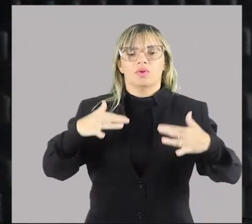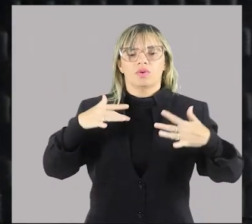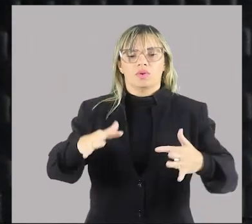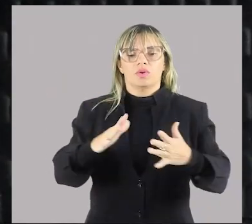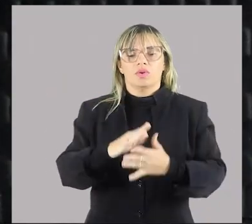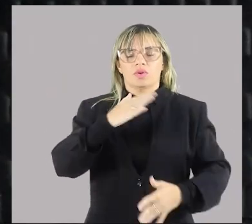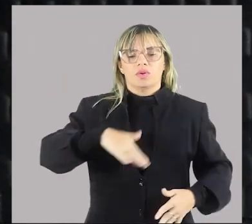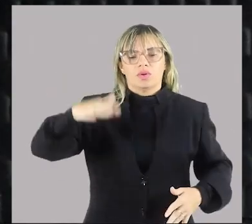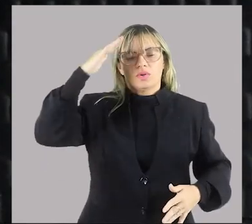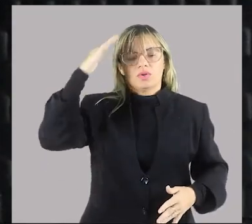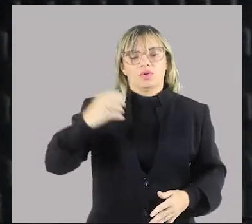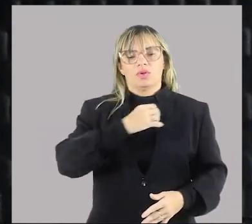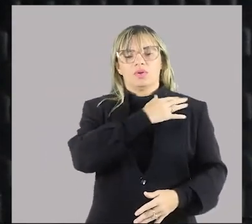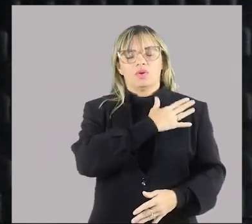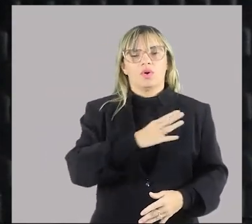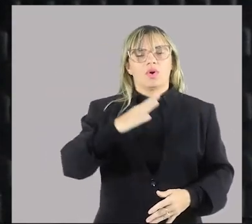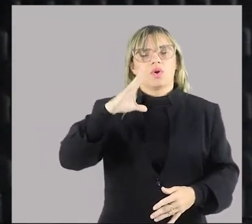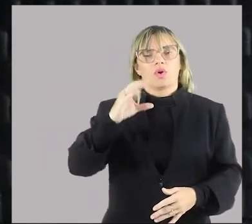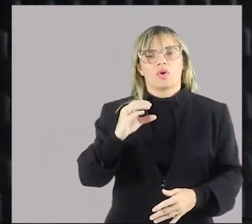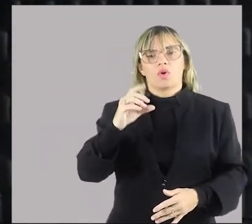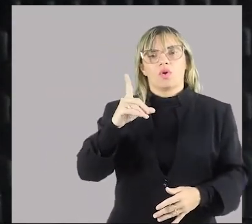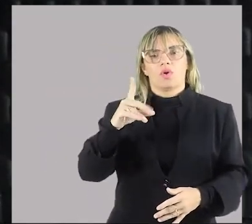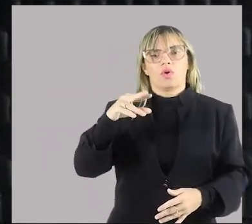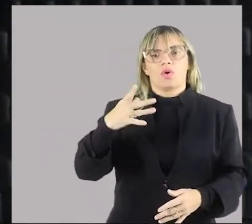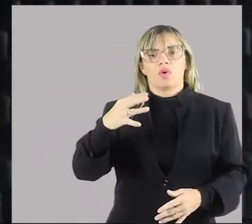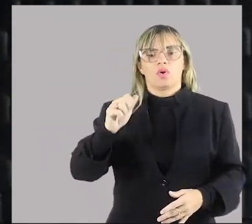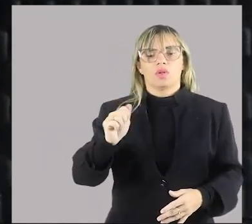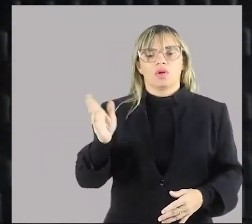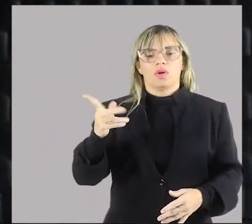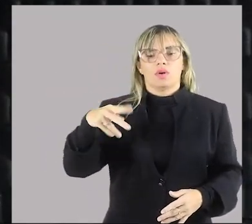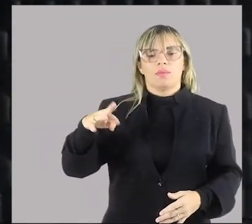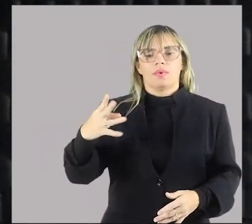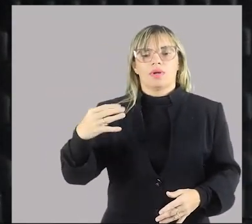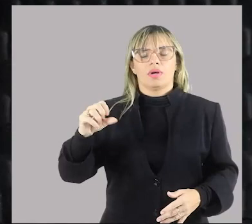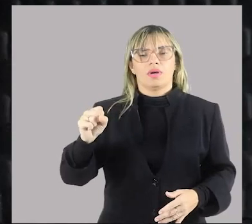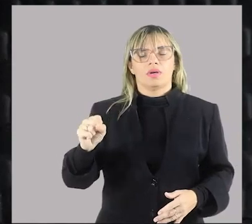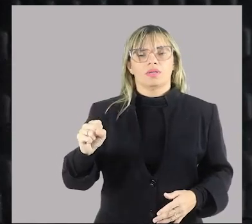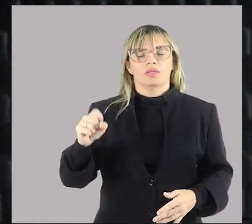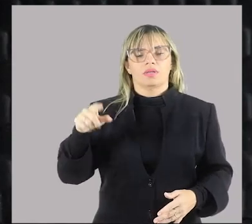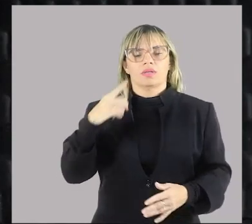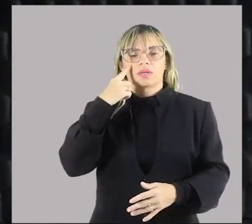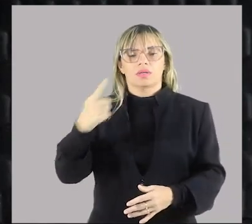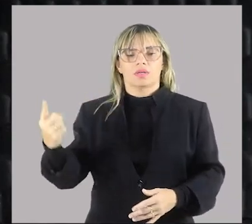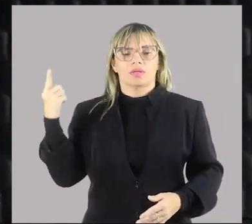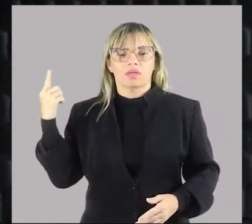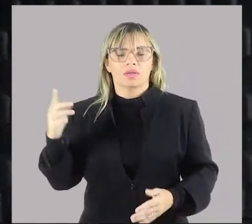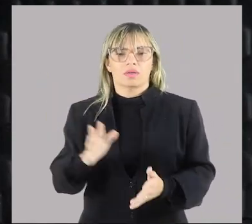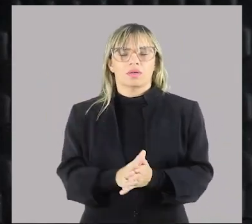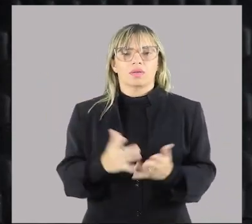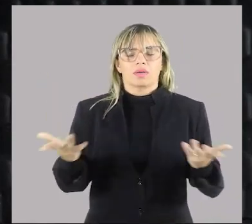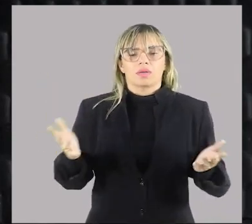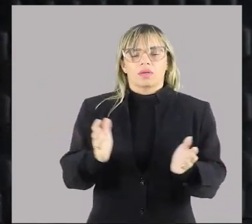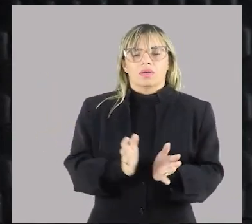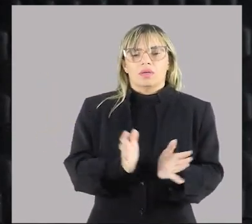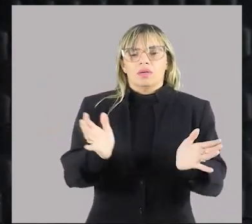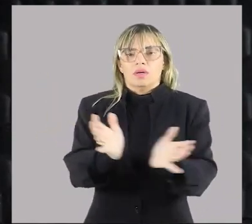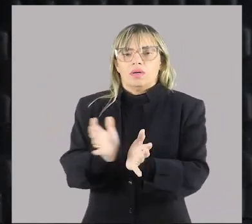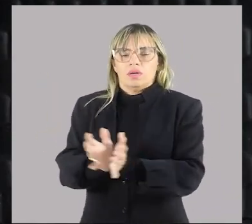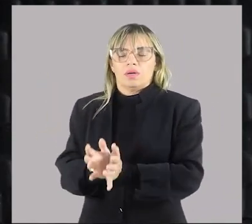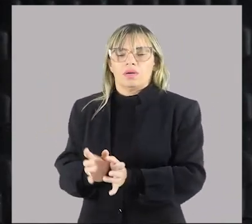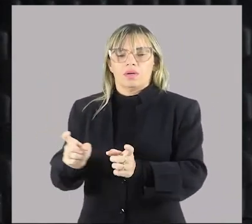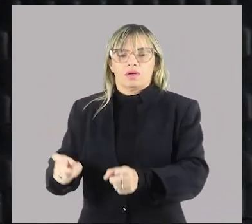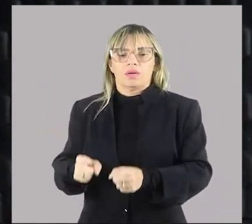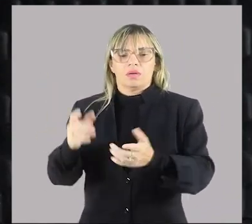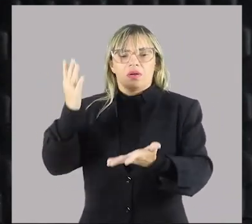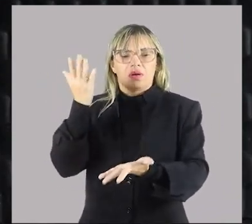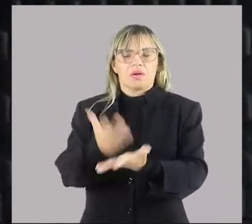tenentistas, principalmente a coluna Prestes, ok? Mas é preciso observar que esse Estado oligárquico, o momento decisivo da